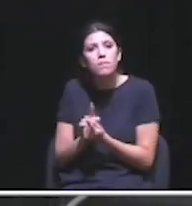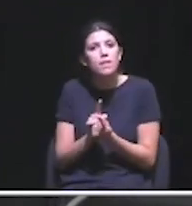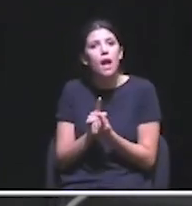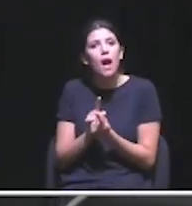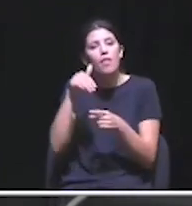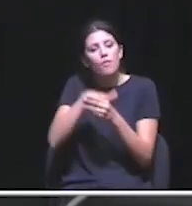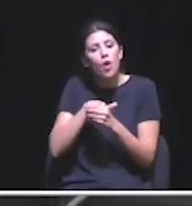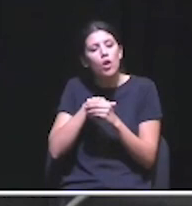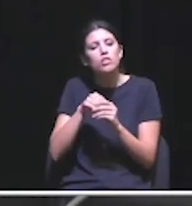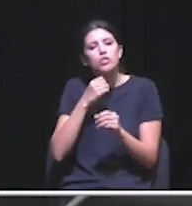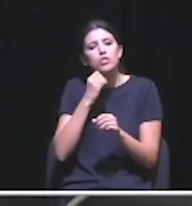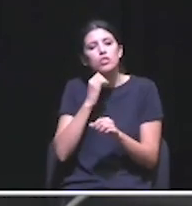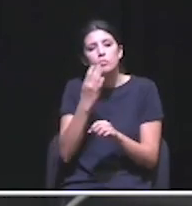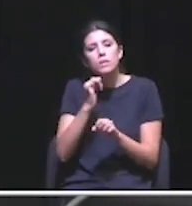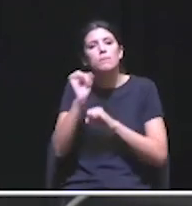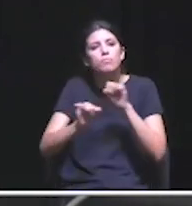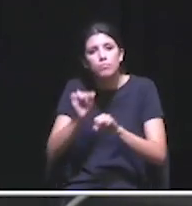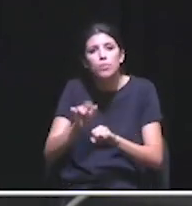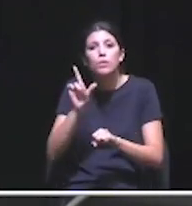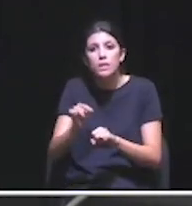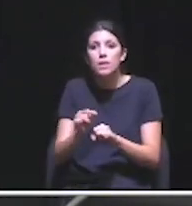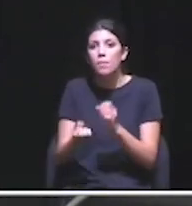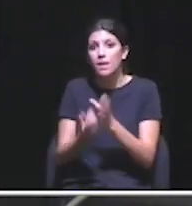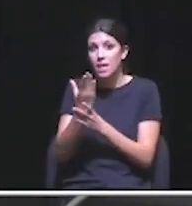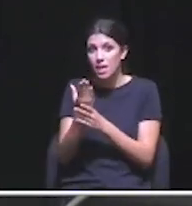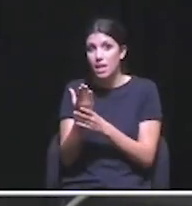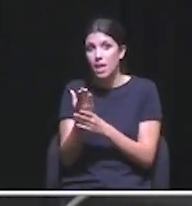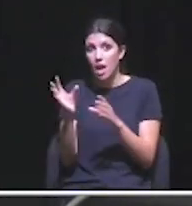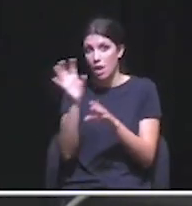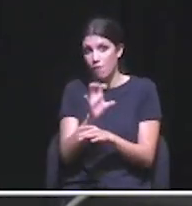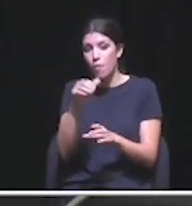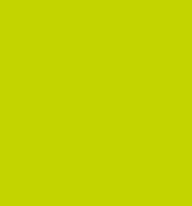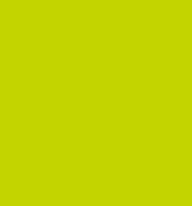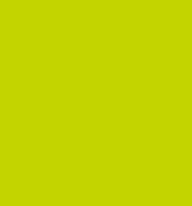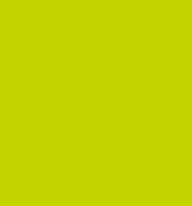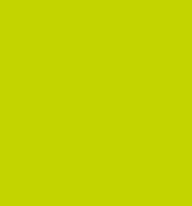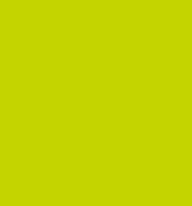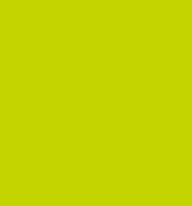de voto e na preparação logística do voto antecipado em mobilidade. Muito obrigada.